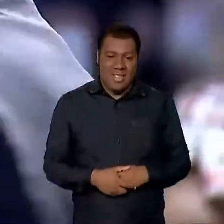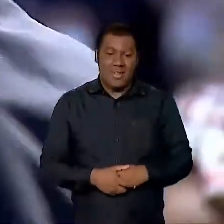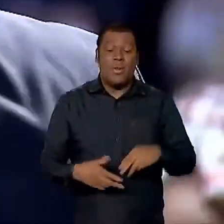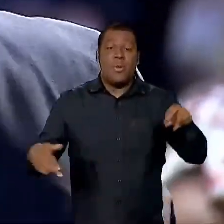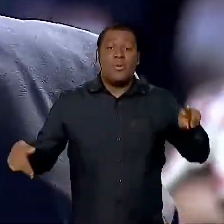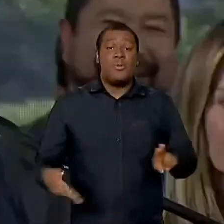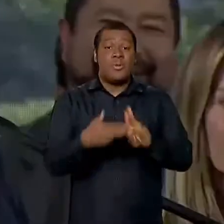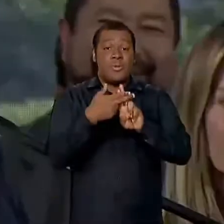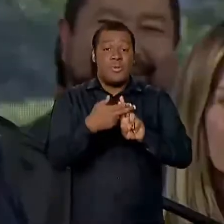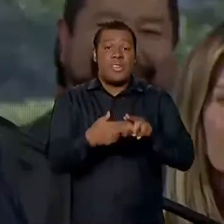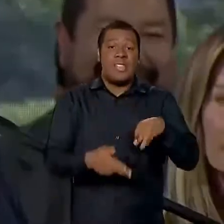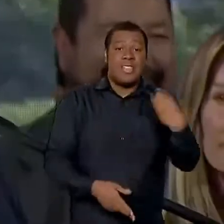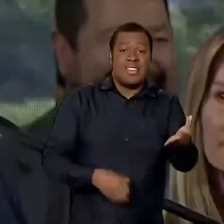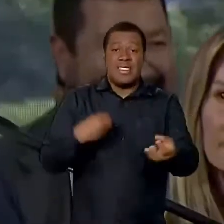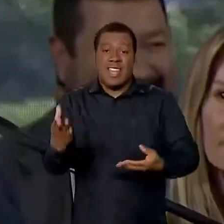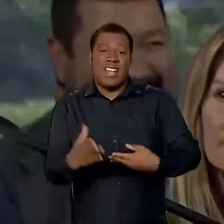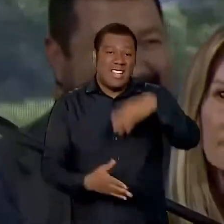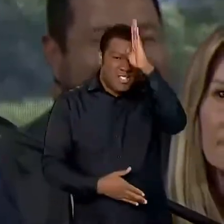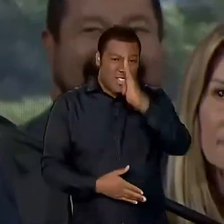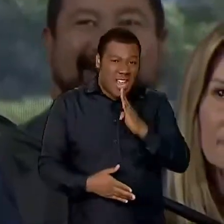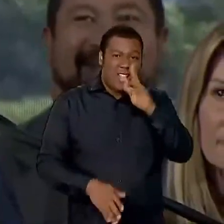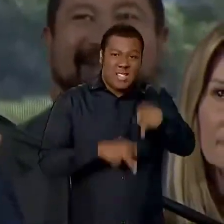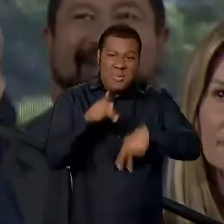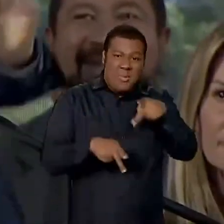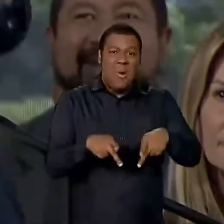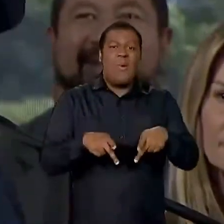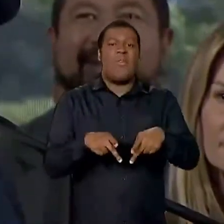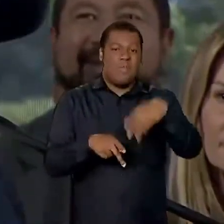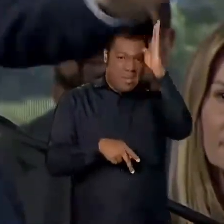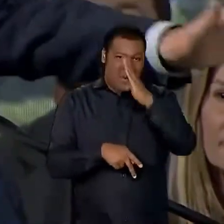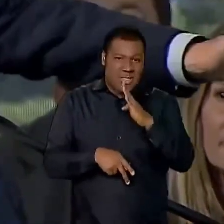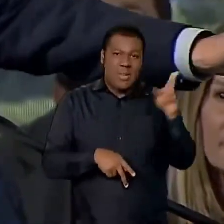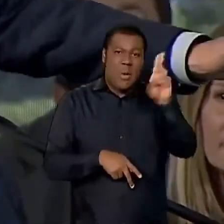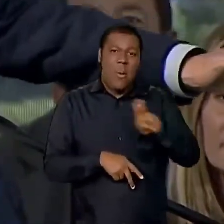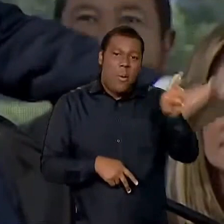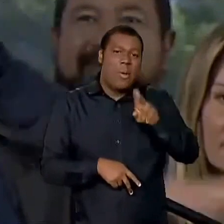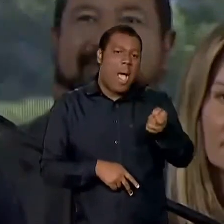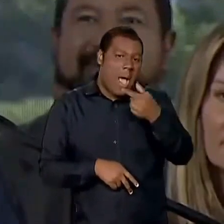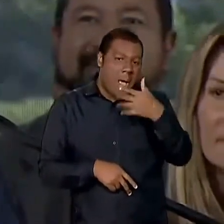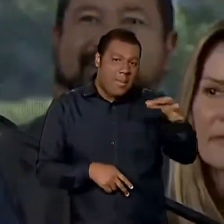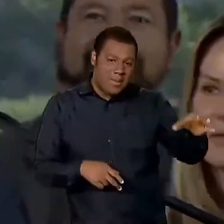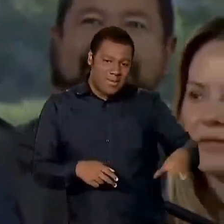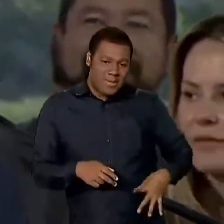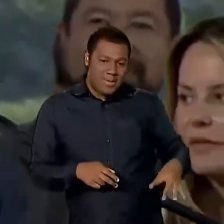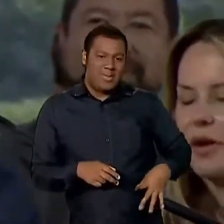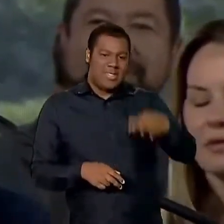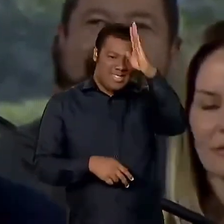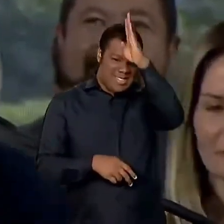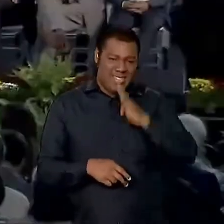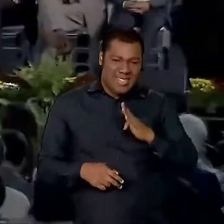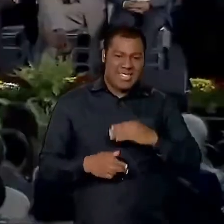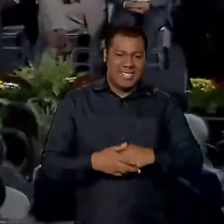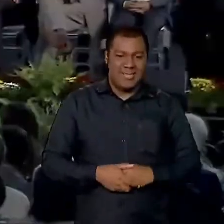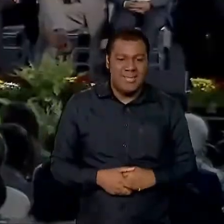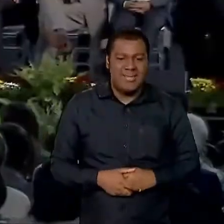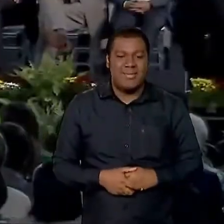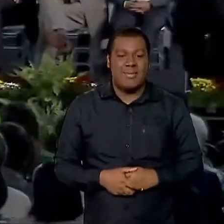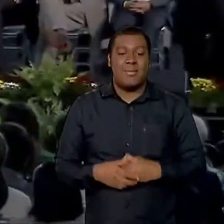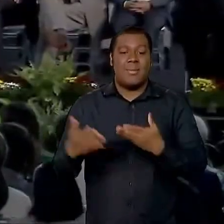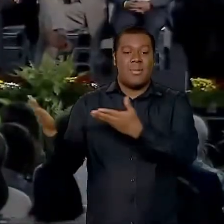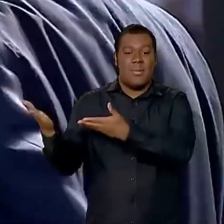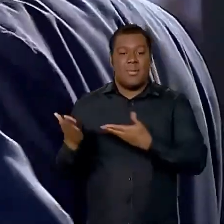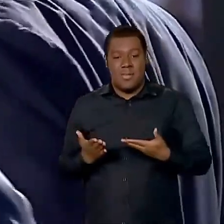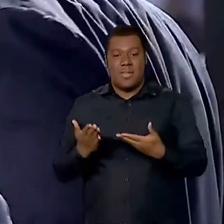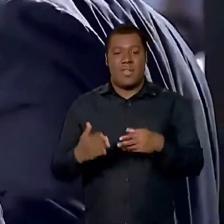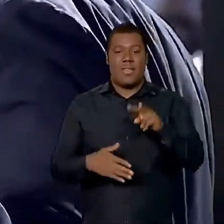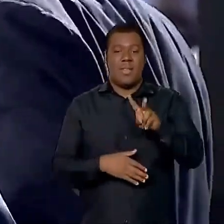graça aos brasileiros que sofrem de diabetes. Esse é um fato extraordinário. Então, Valfrido, vem aqui. Eu quero que você